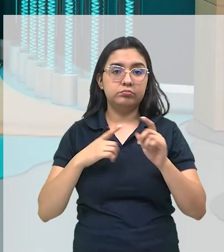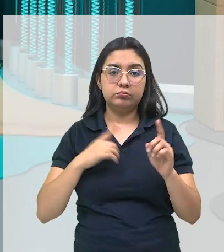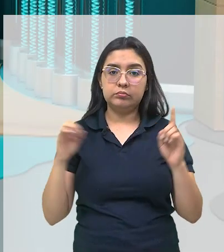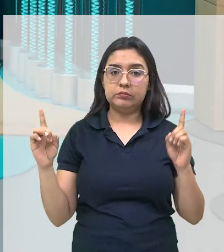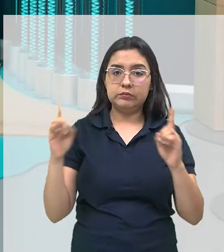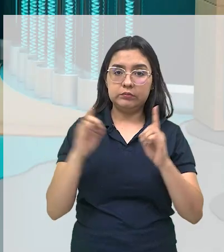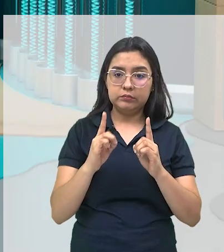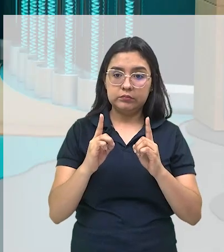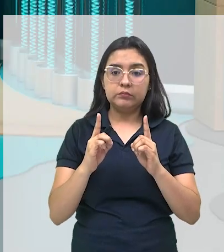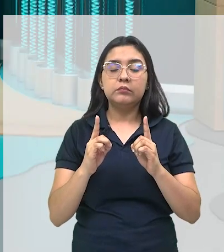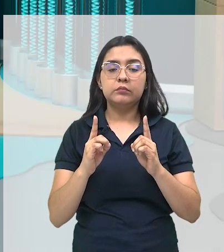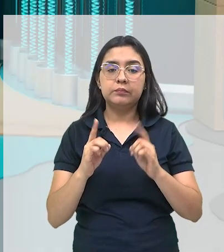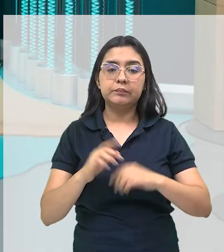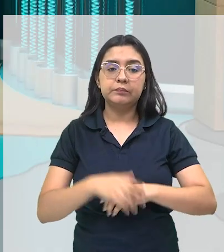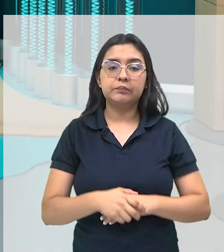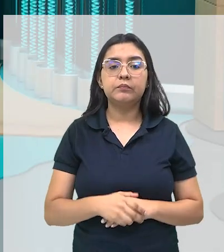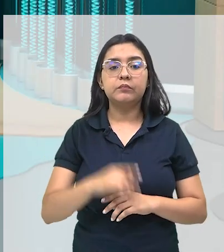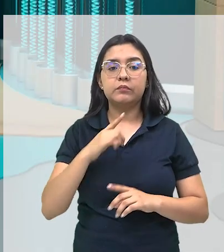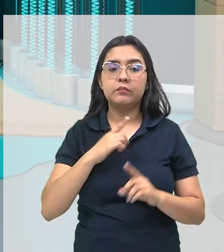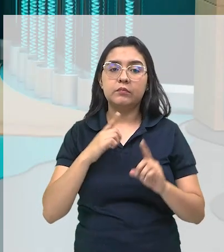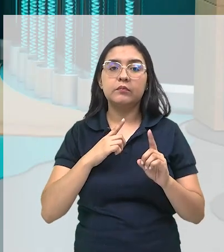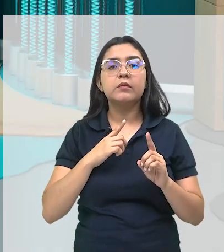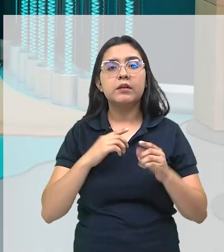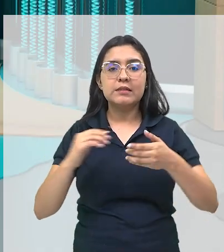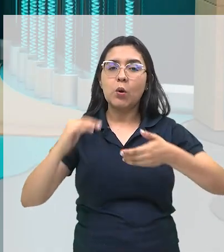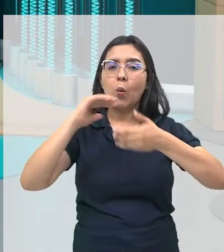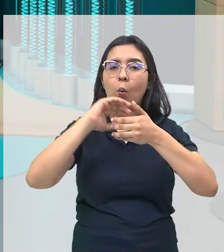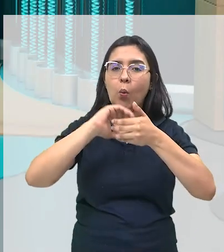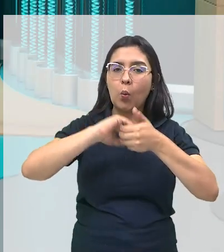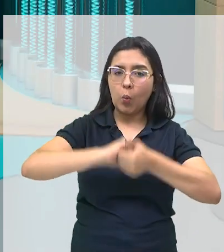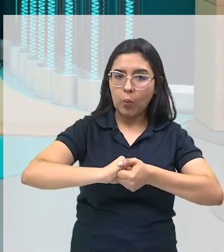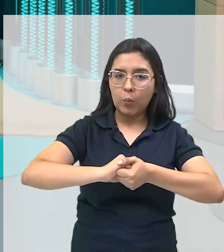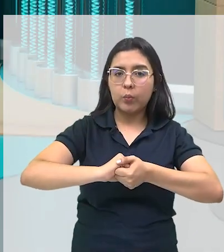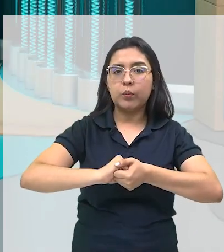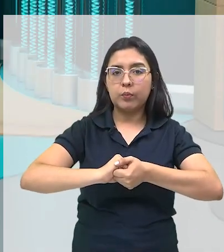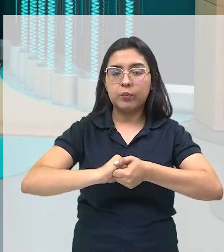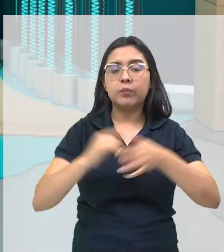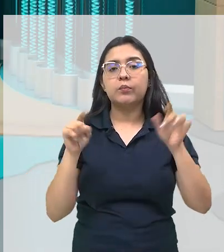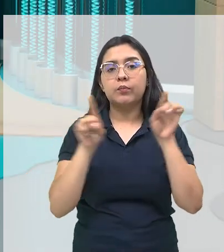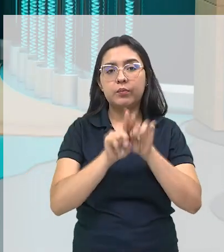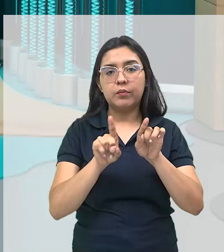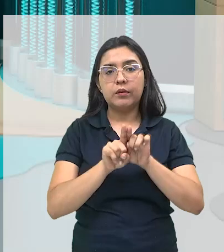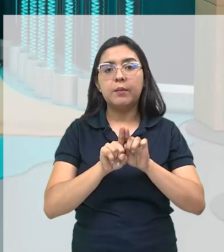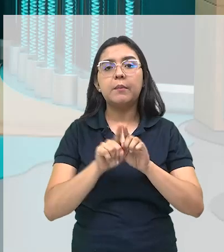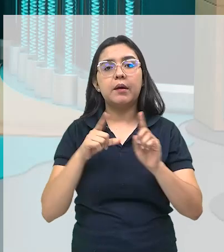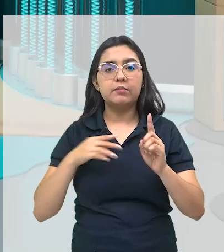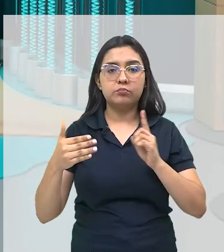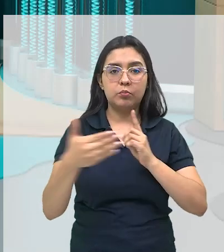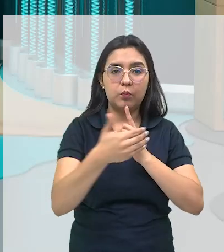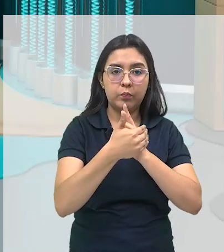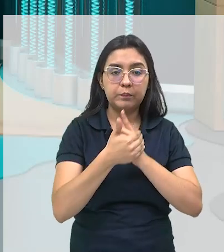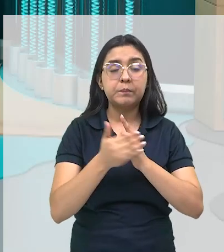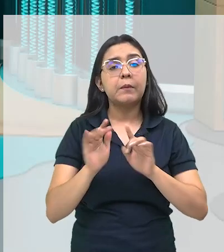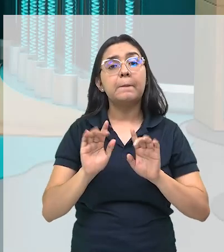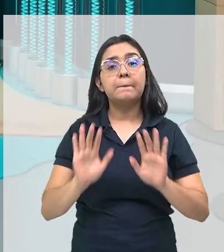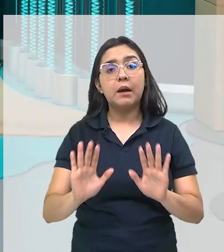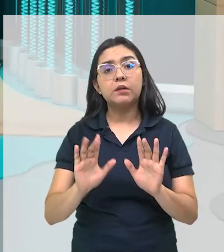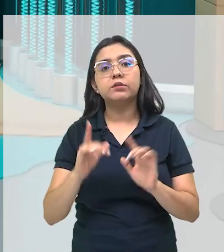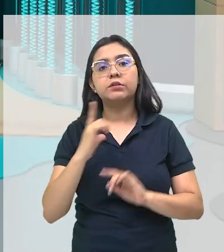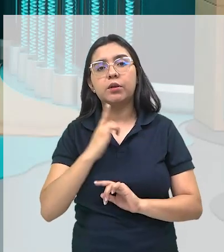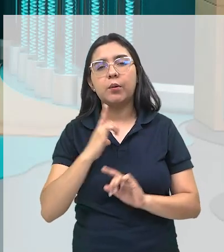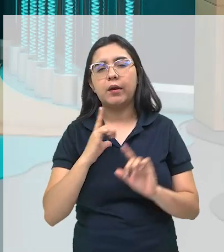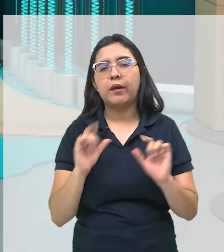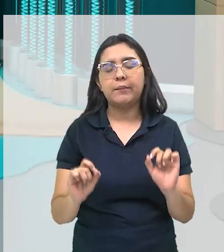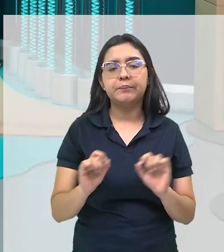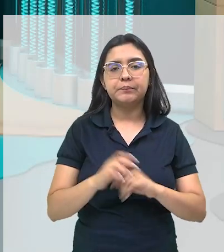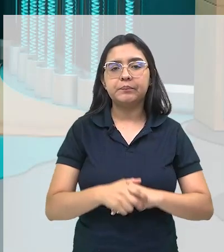aquele que apoia a mão da dama e, ao mesmo tempo, segura ela por trás. Mas tudo isso tem